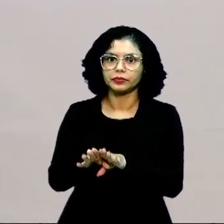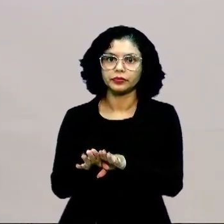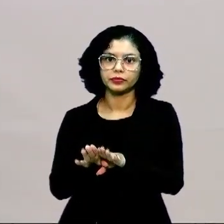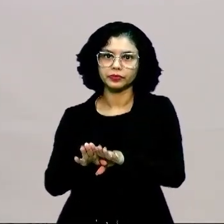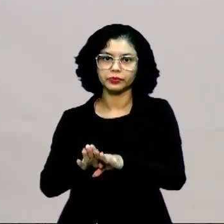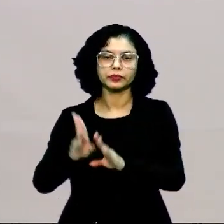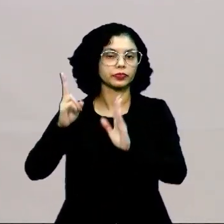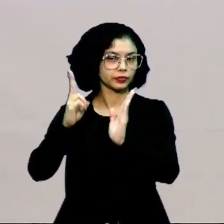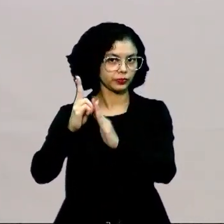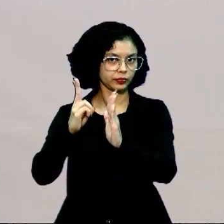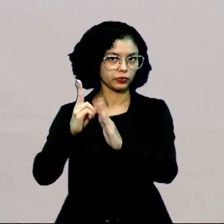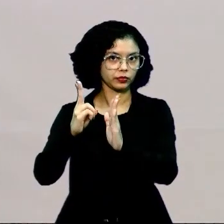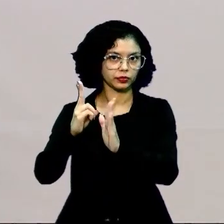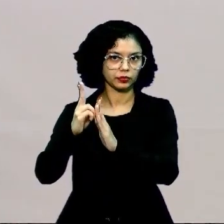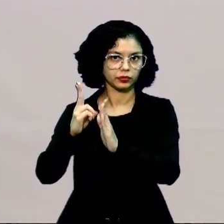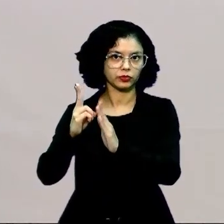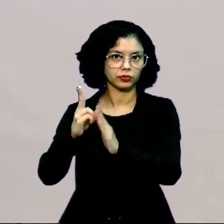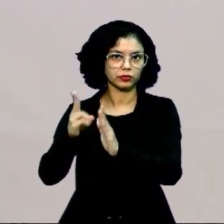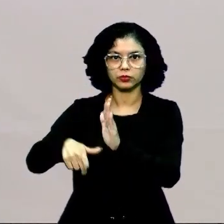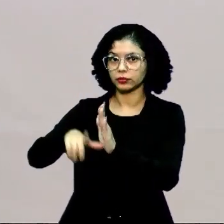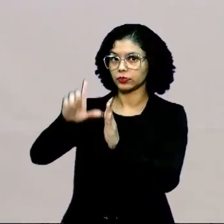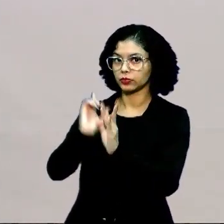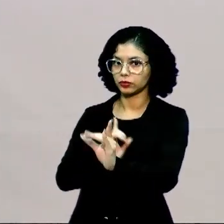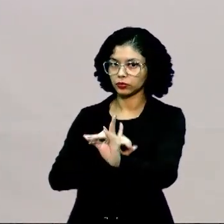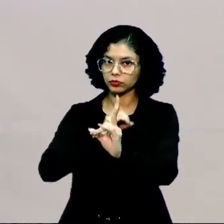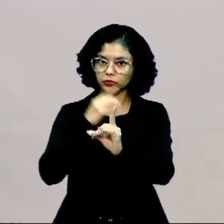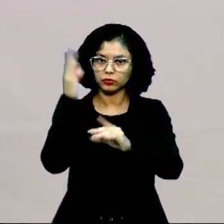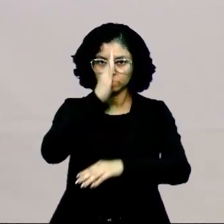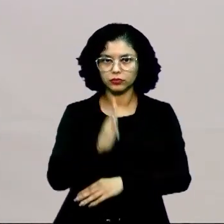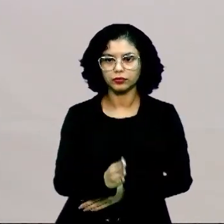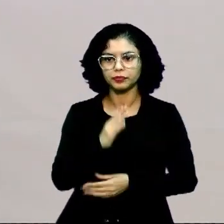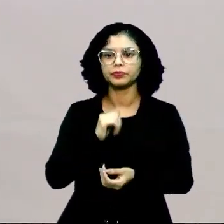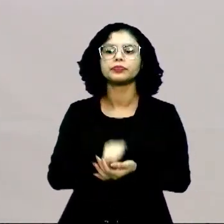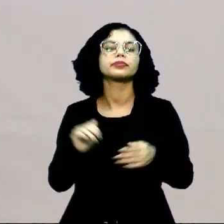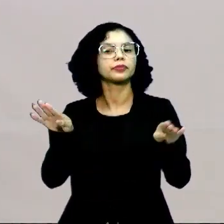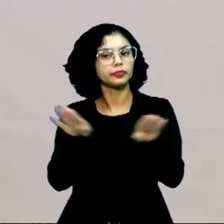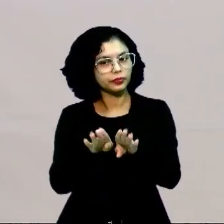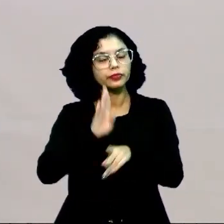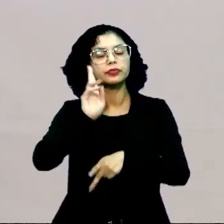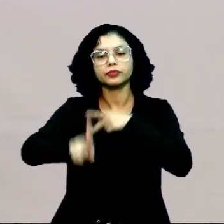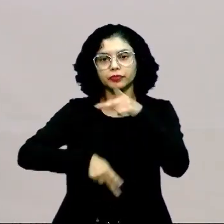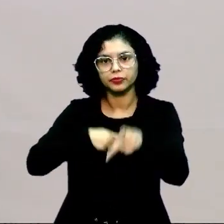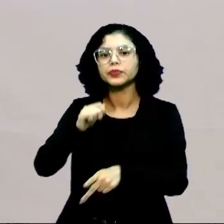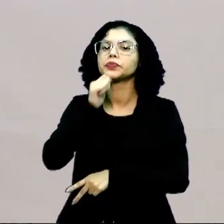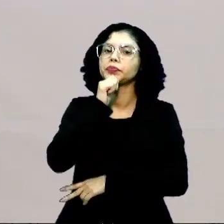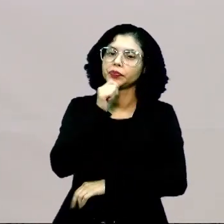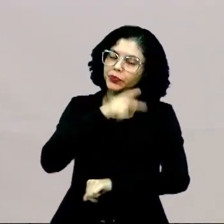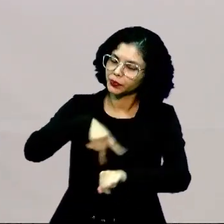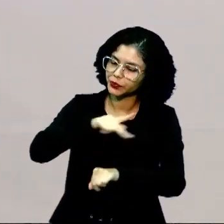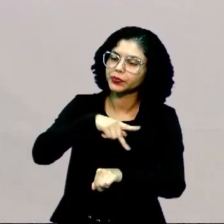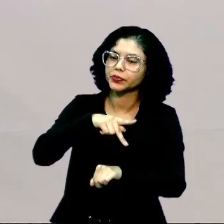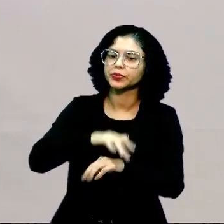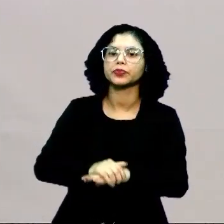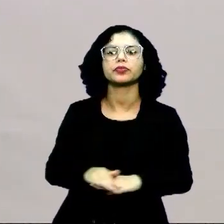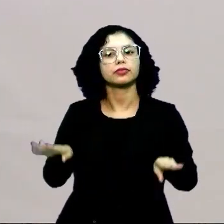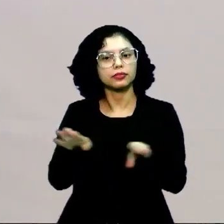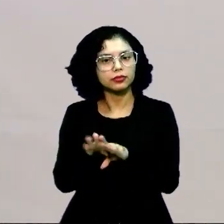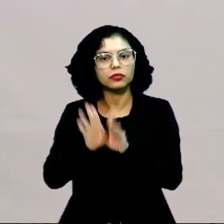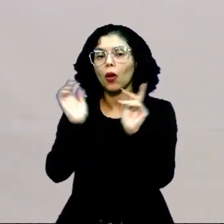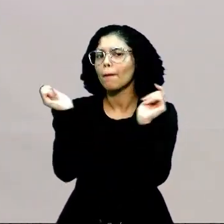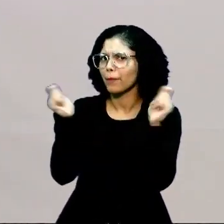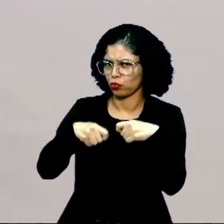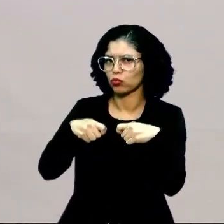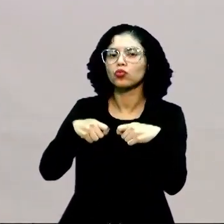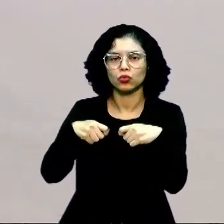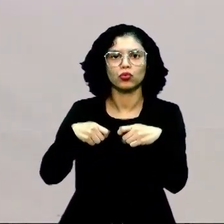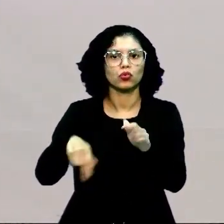os indígenas, à época do descobrimento, e ainda temos a população indígena no nosso país, que também